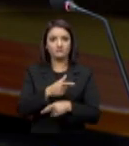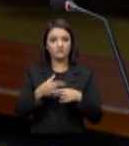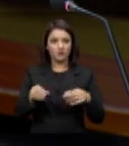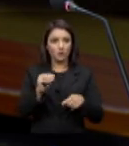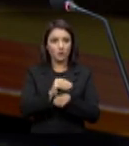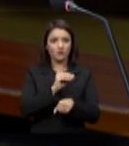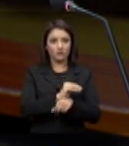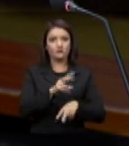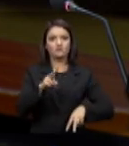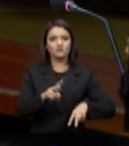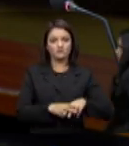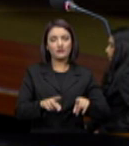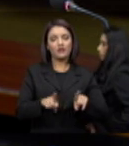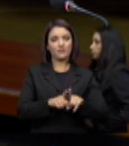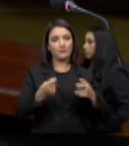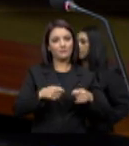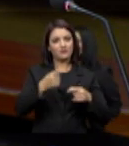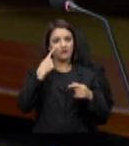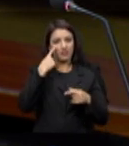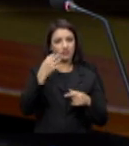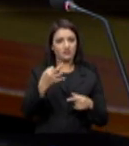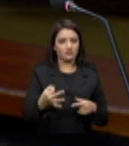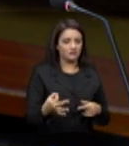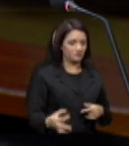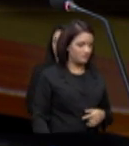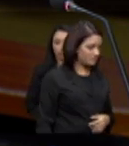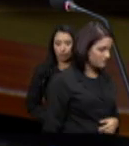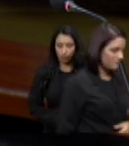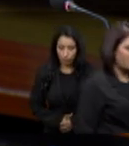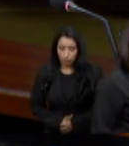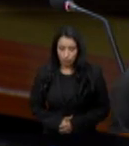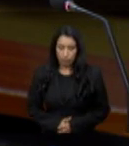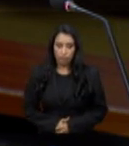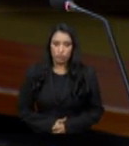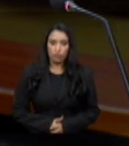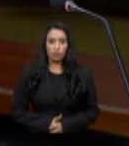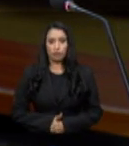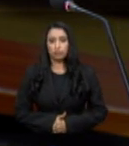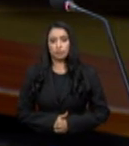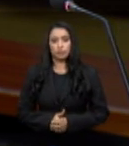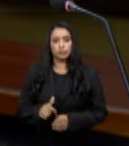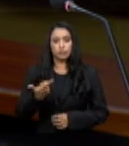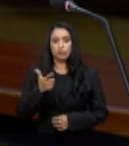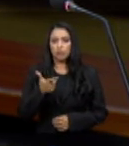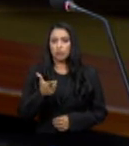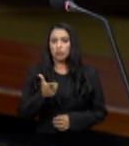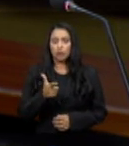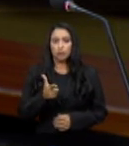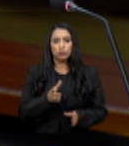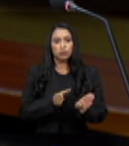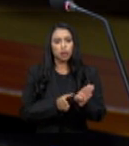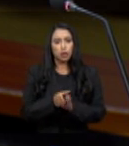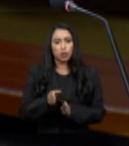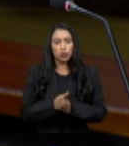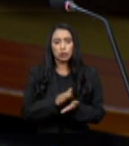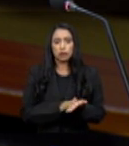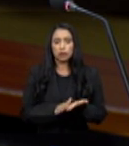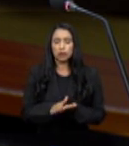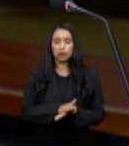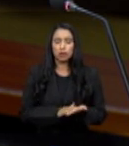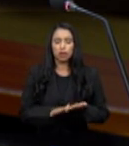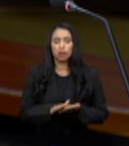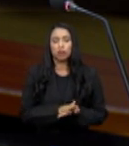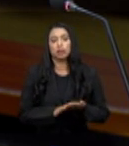também deve ser destinatarios das preocupações não há nenhum orientação em relação